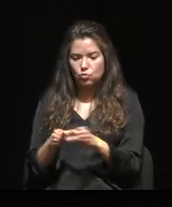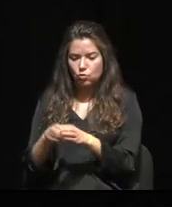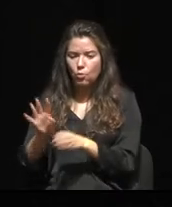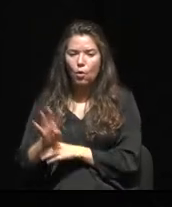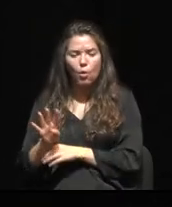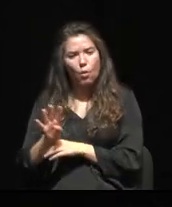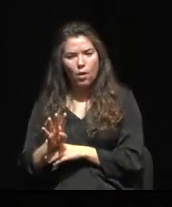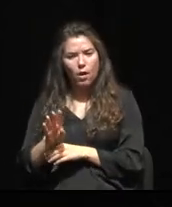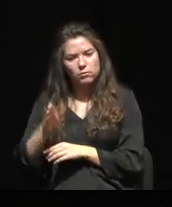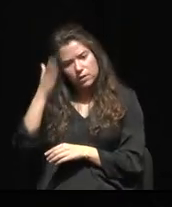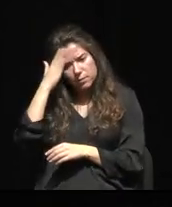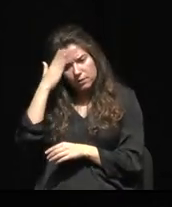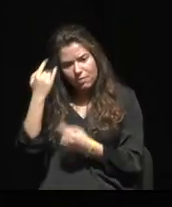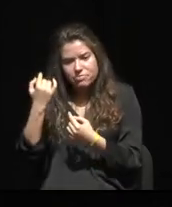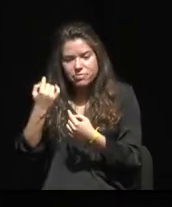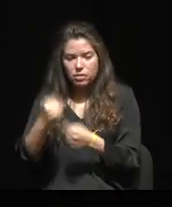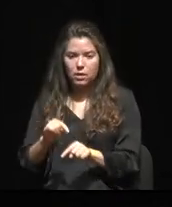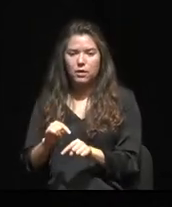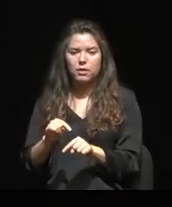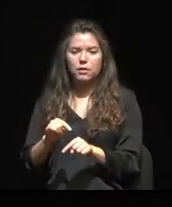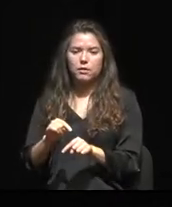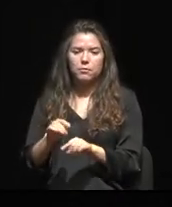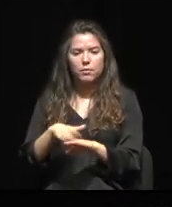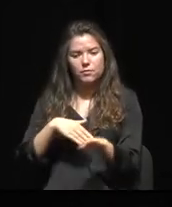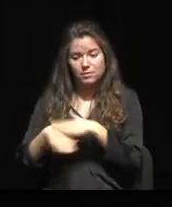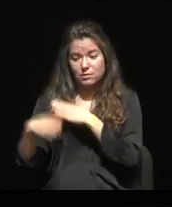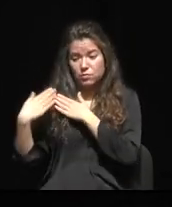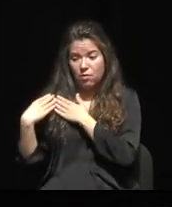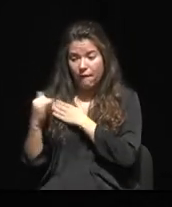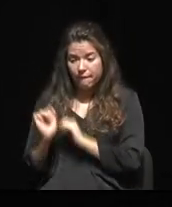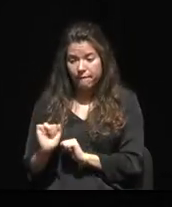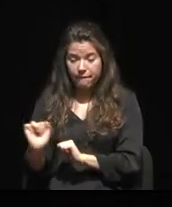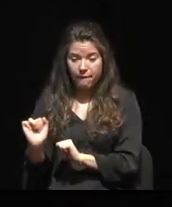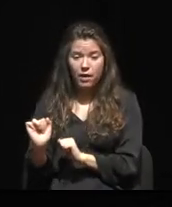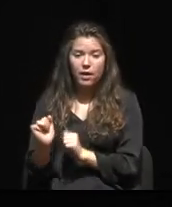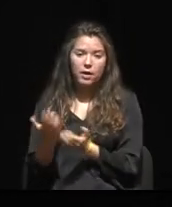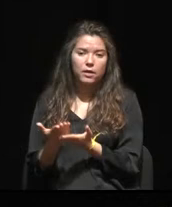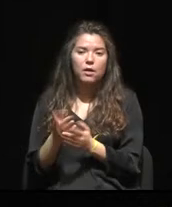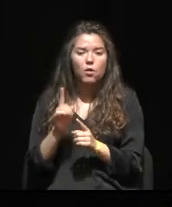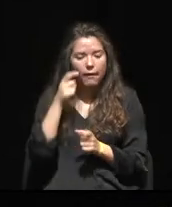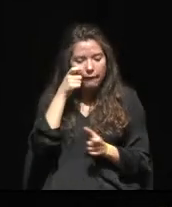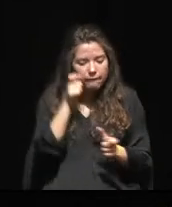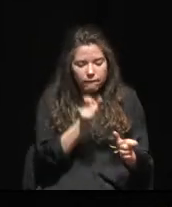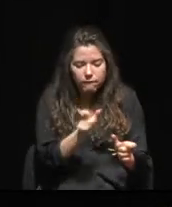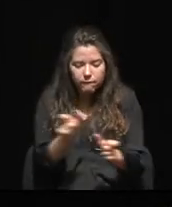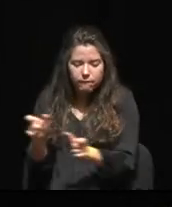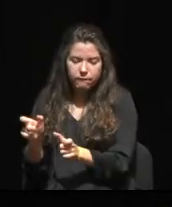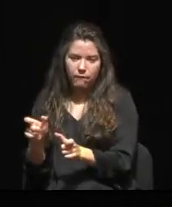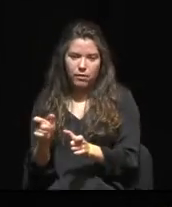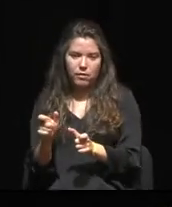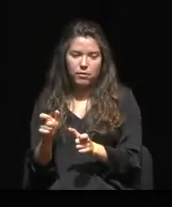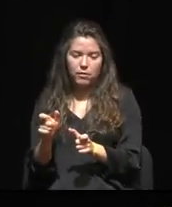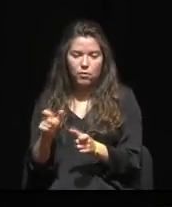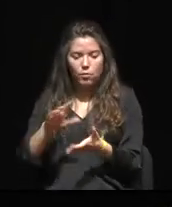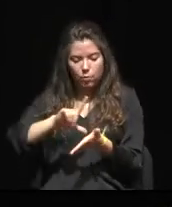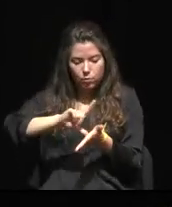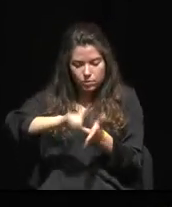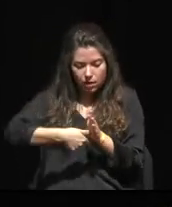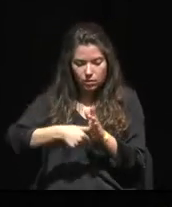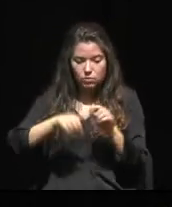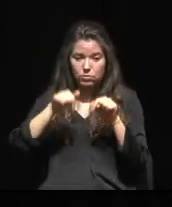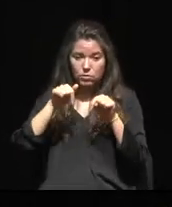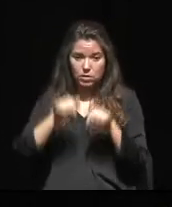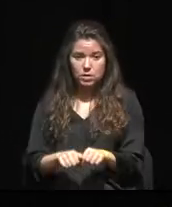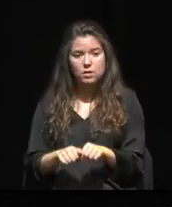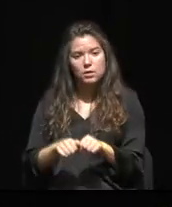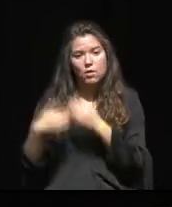comissão está perfeitamente capacitada para fazer o que lhe compete que é o de fiscalizar este projeto e neste aspeto